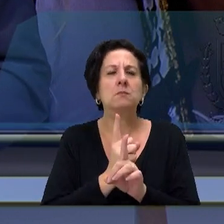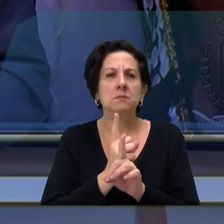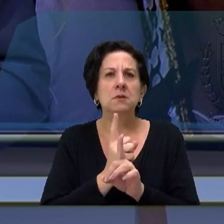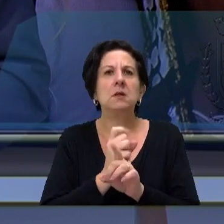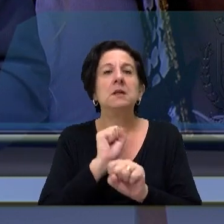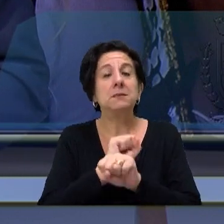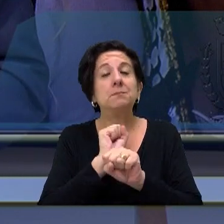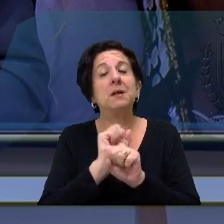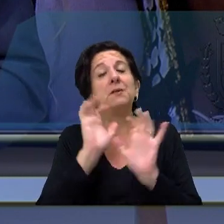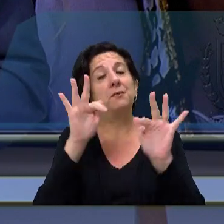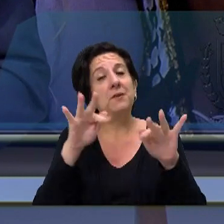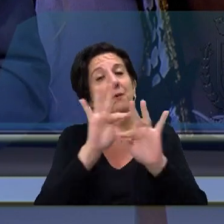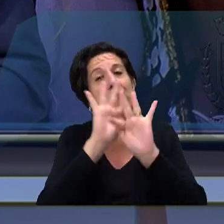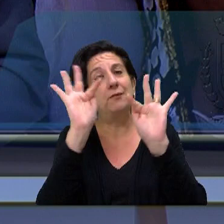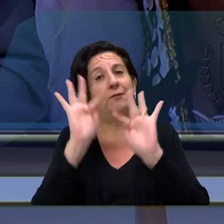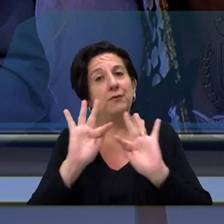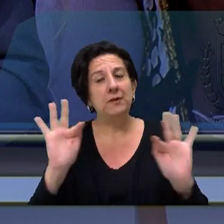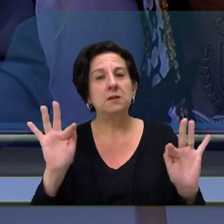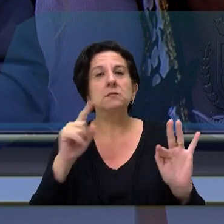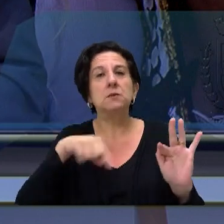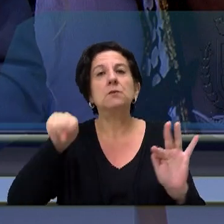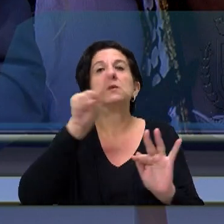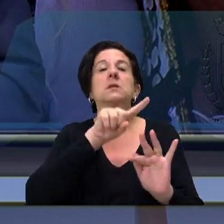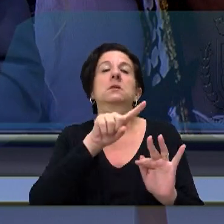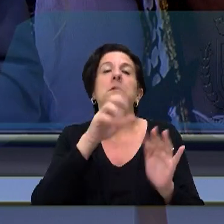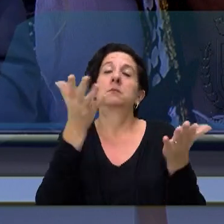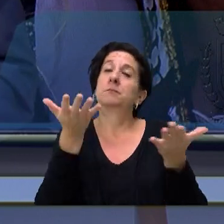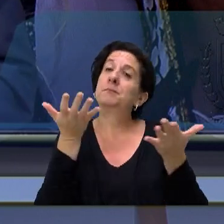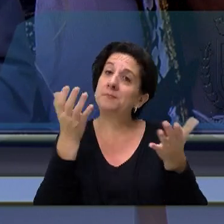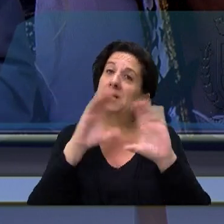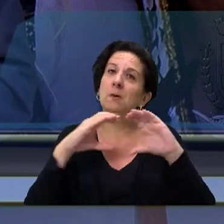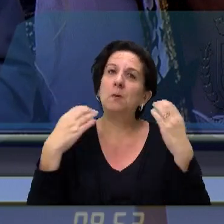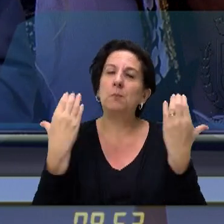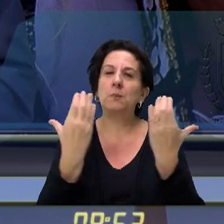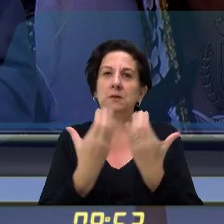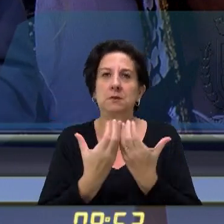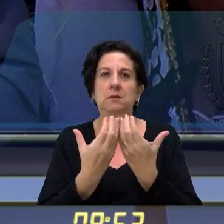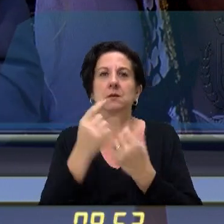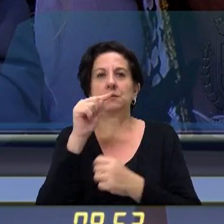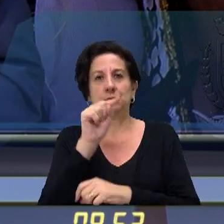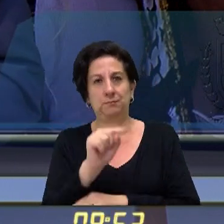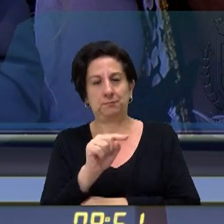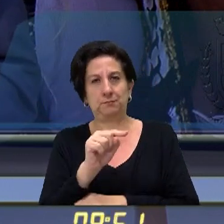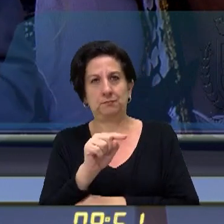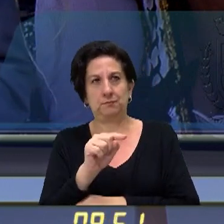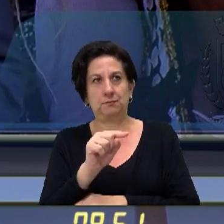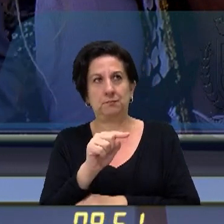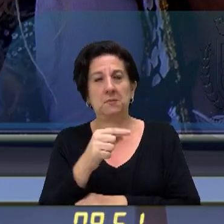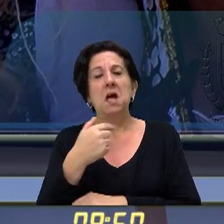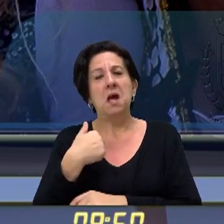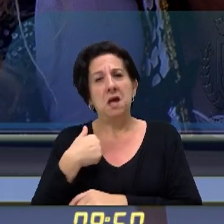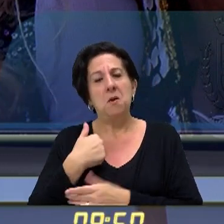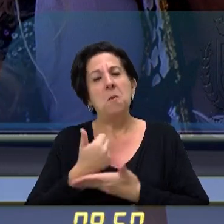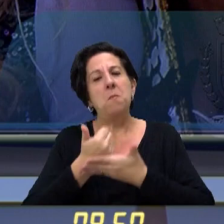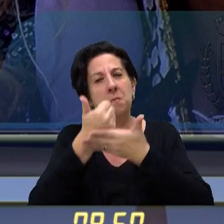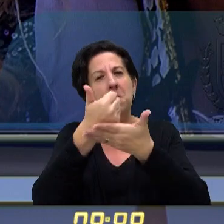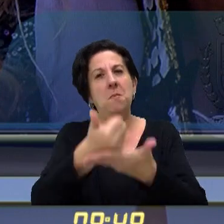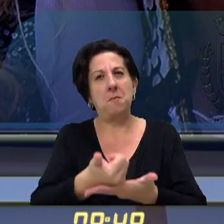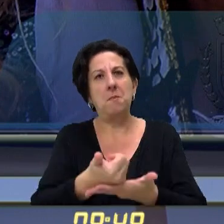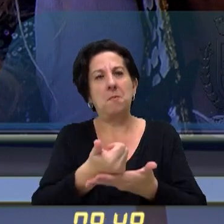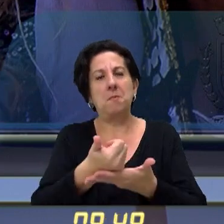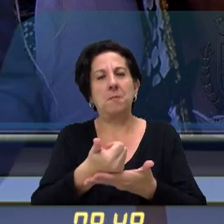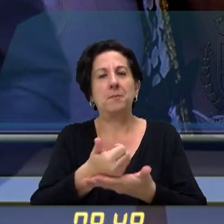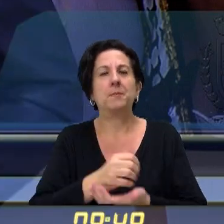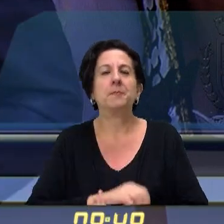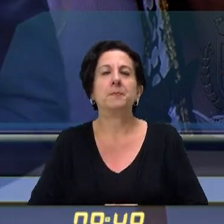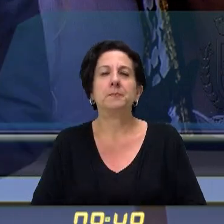que o final seja feliz e de acordo com as pretensões da comunidade lá daquela localidade. Conte com esse vereador também para esse